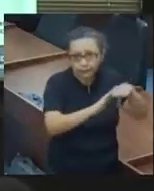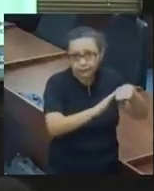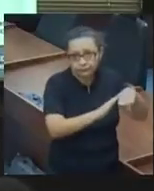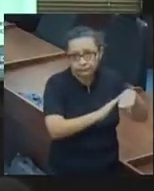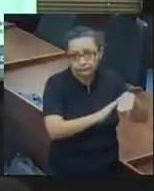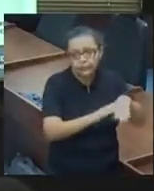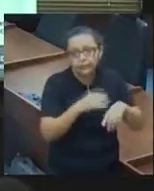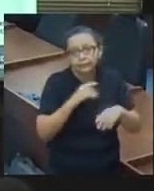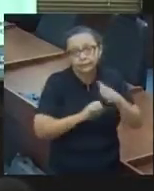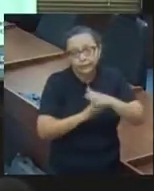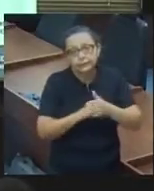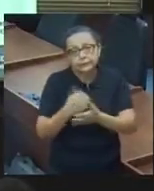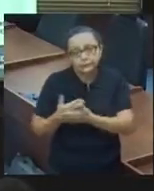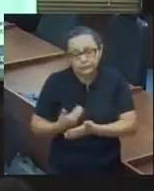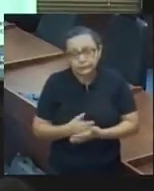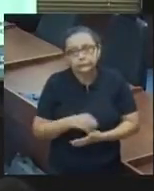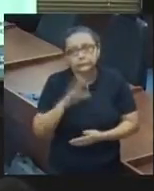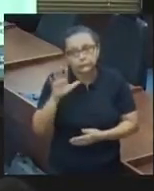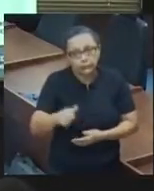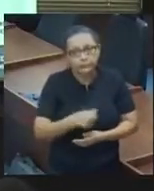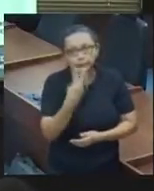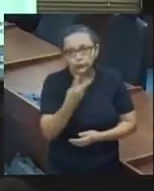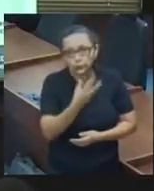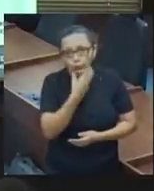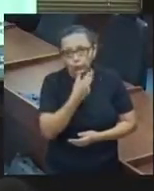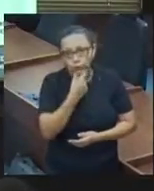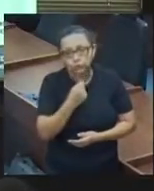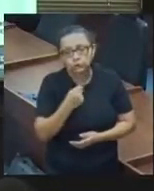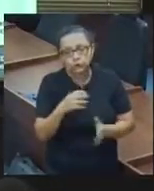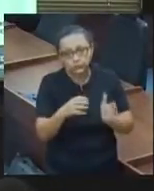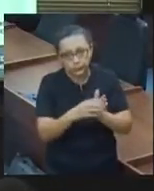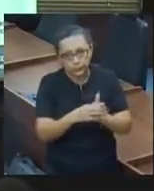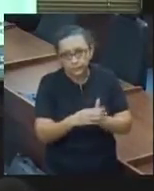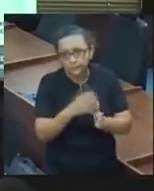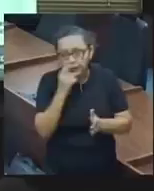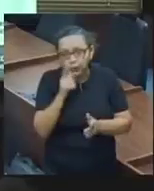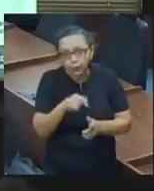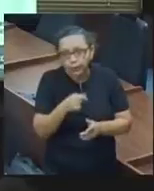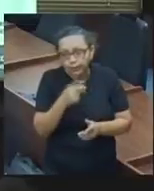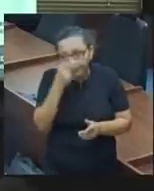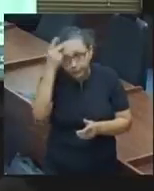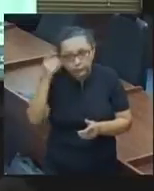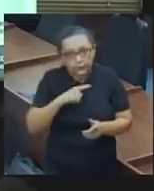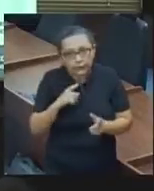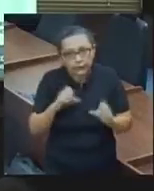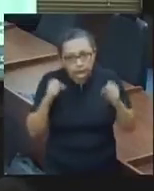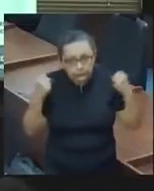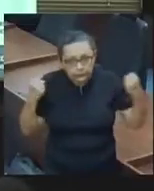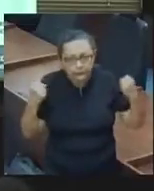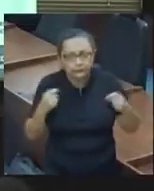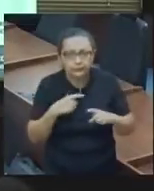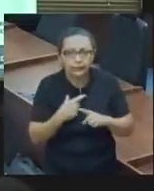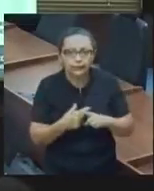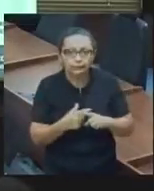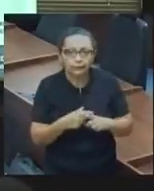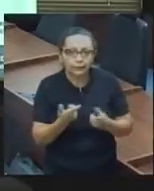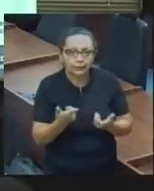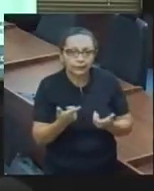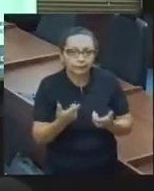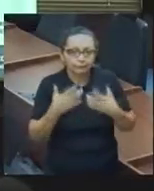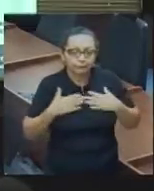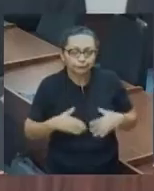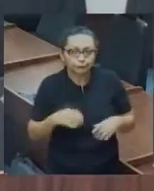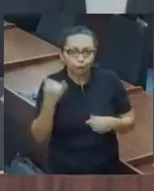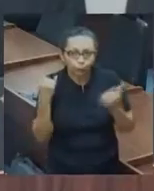não é aquele aquele freqüentador diário de academia halterofilismo não é o caso nem quero ver um são